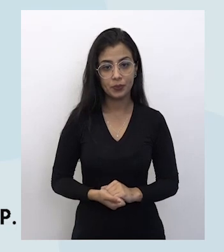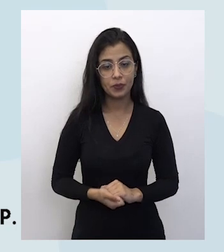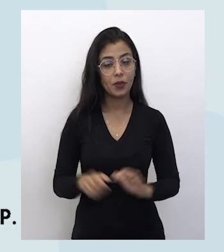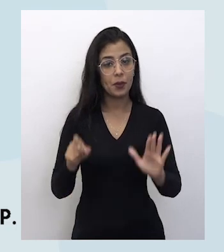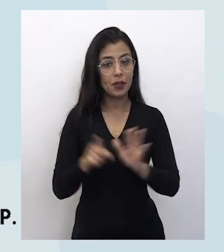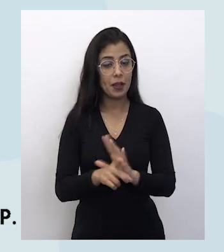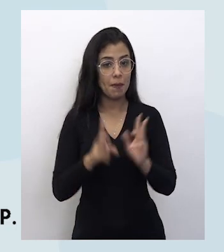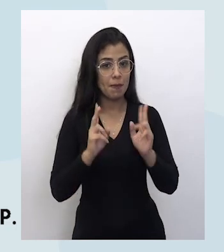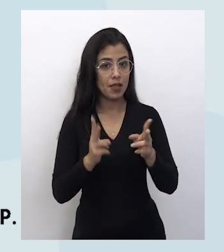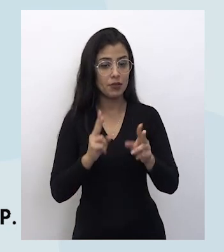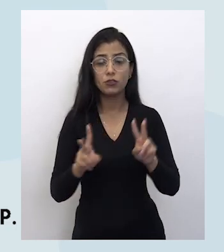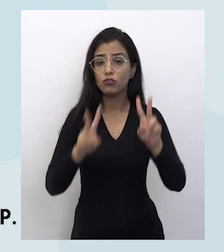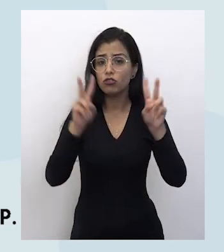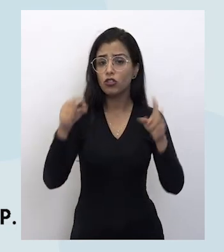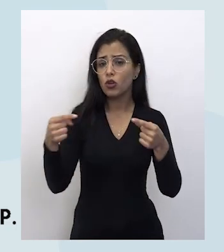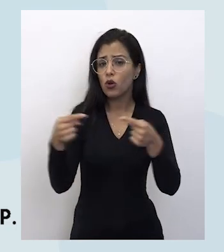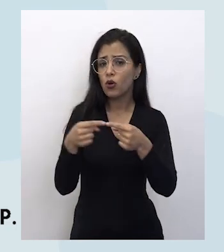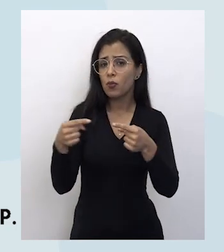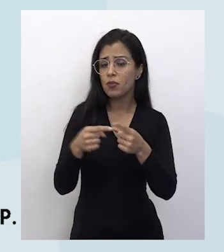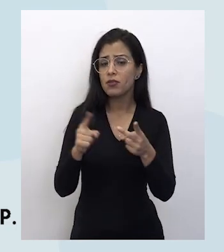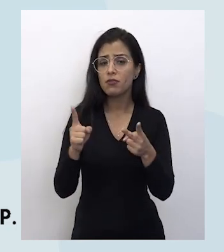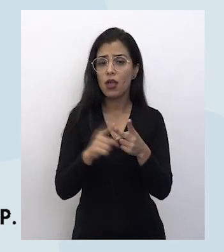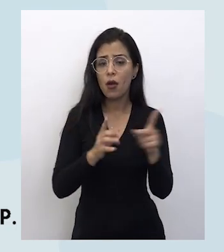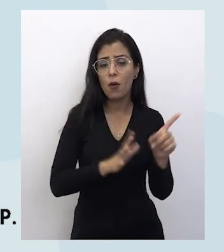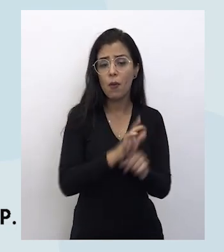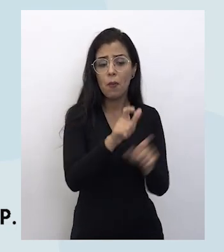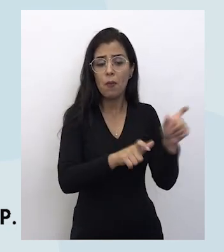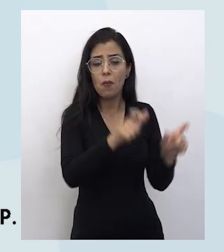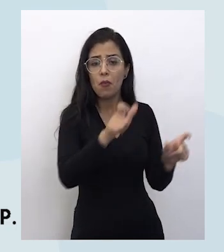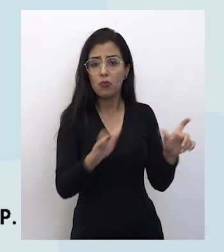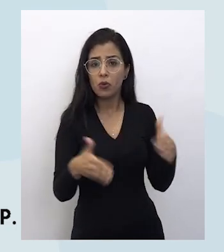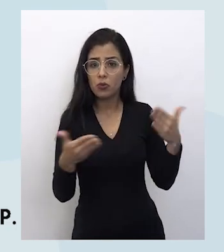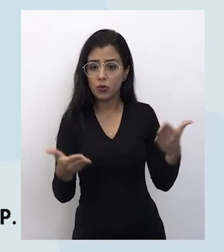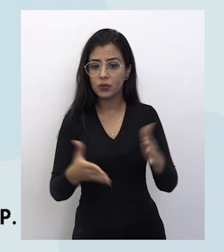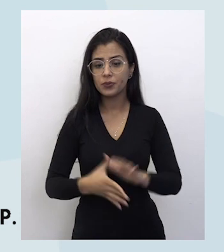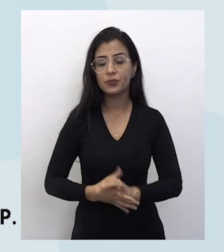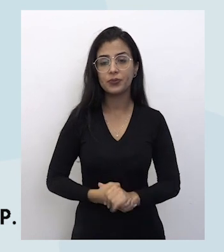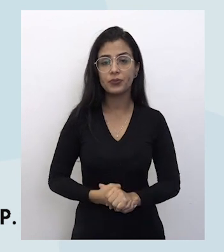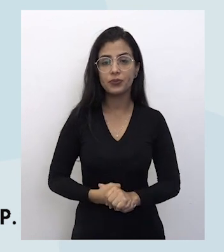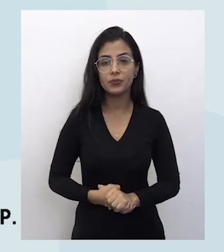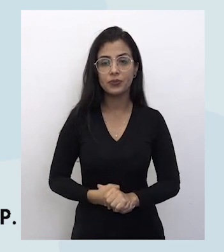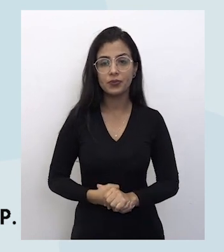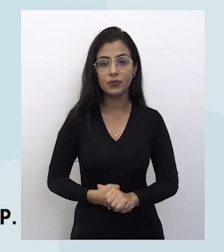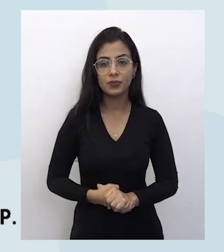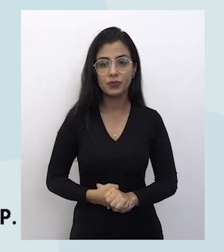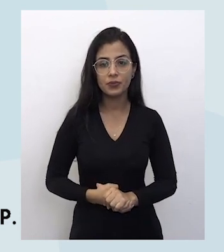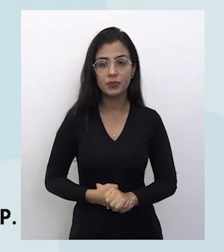Que título você daria e qual seria o público-alvo para essa imagem?